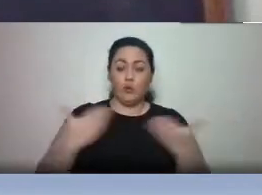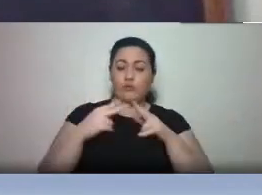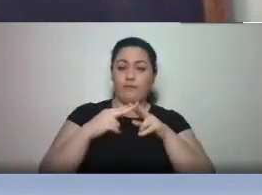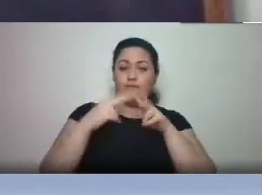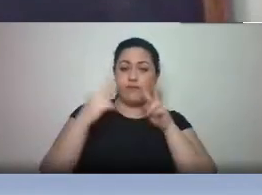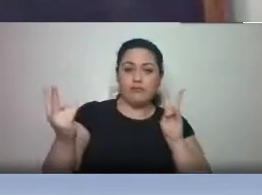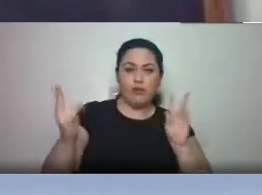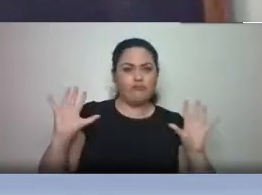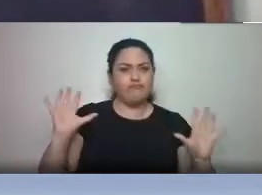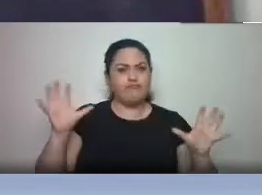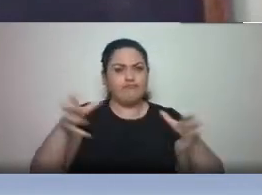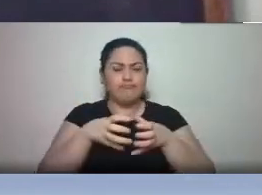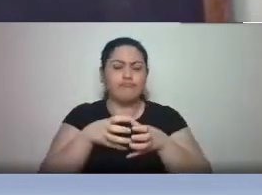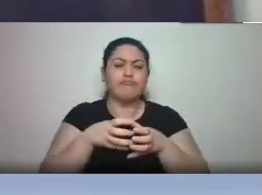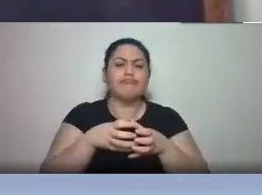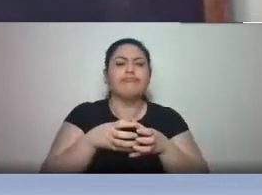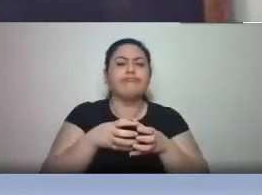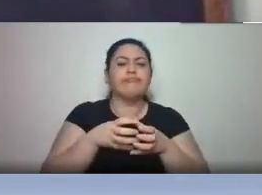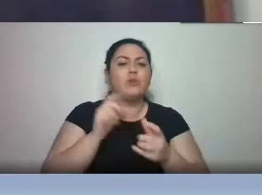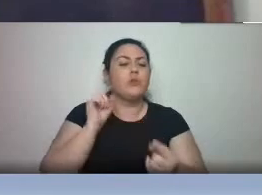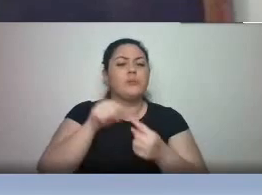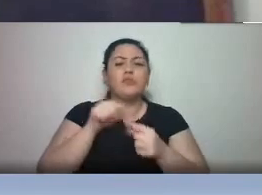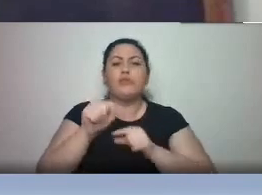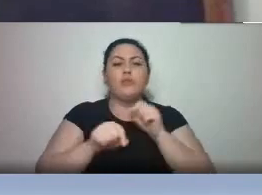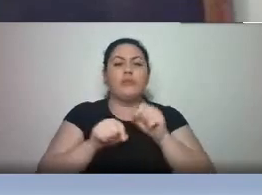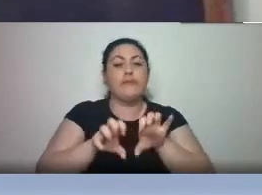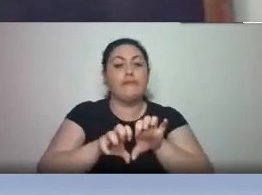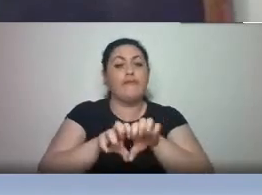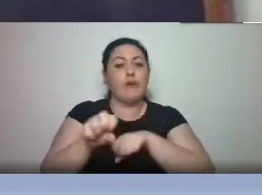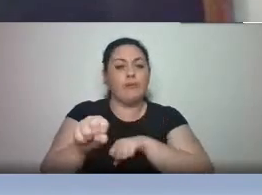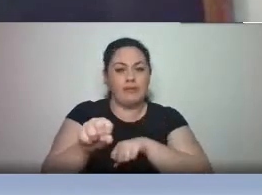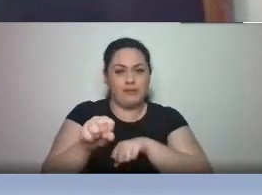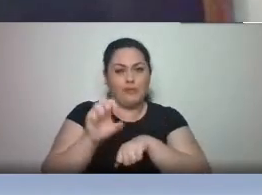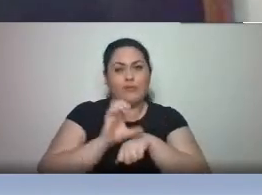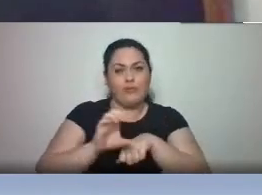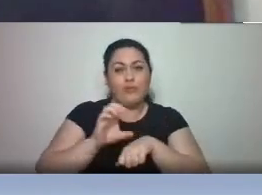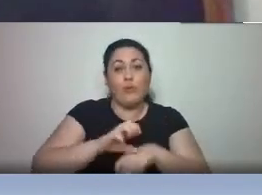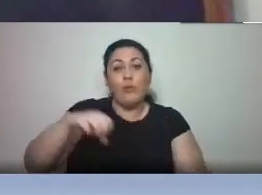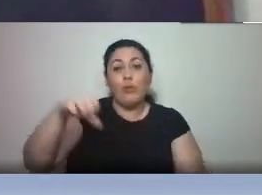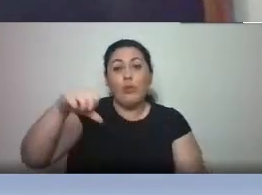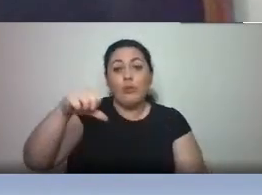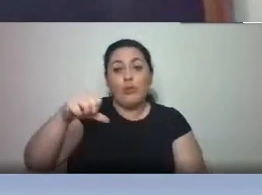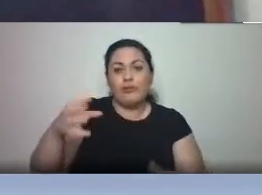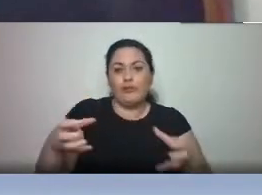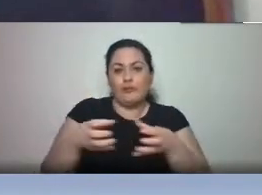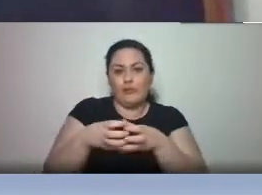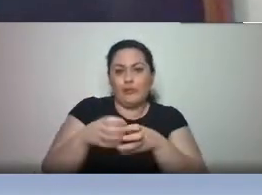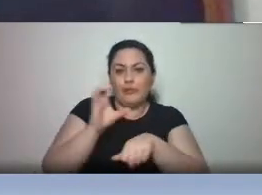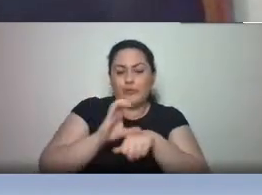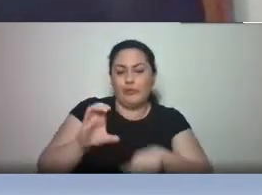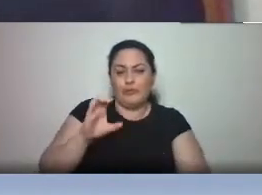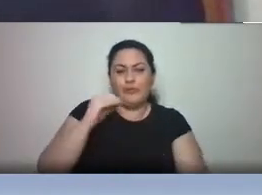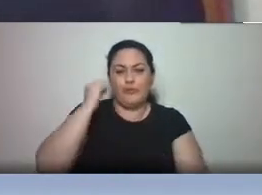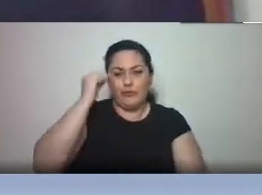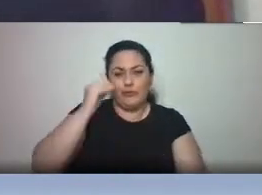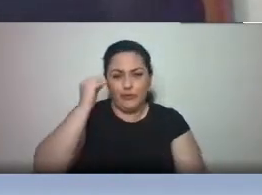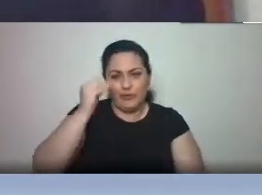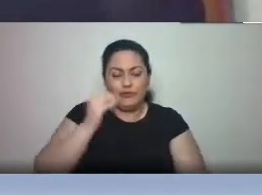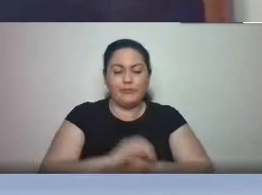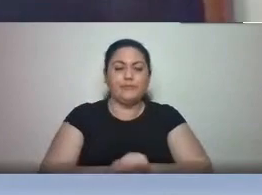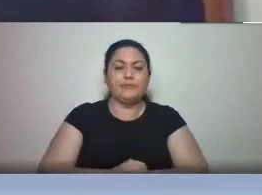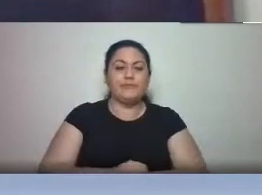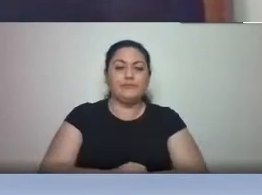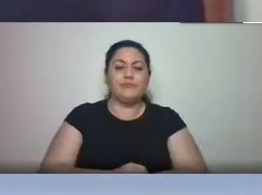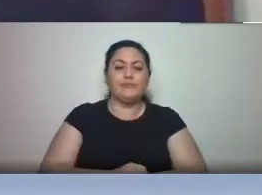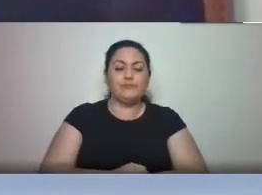reunidos e reunidas para a colação de grau da 9ª turma do curso de graduação em Psicologia da UFSPA. Esse